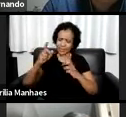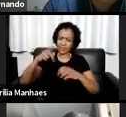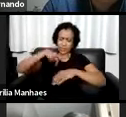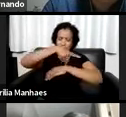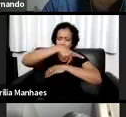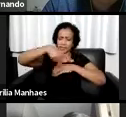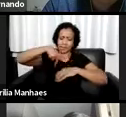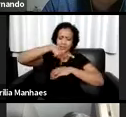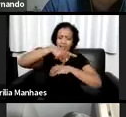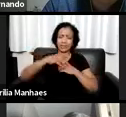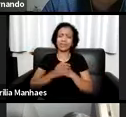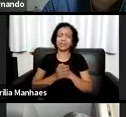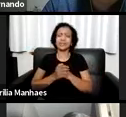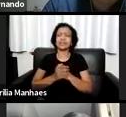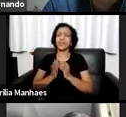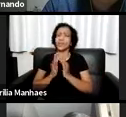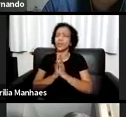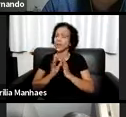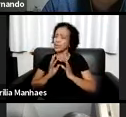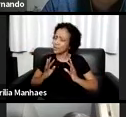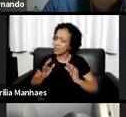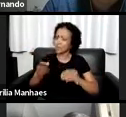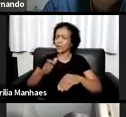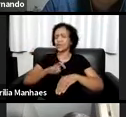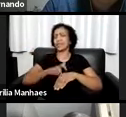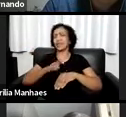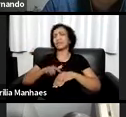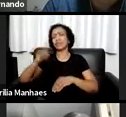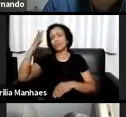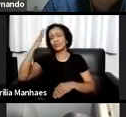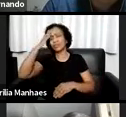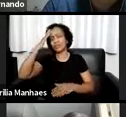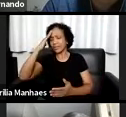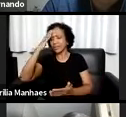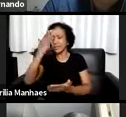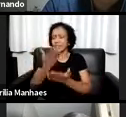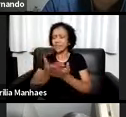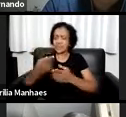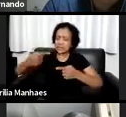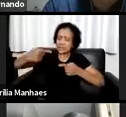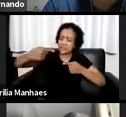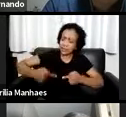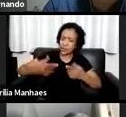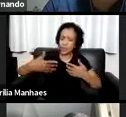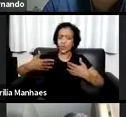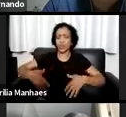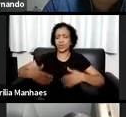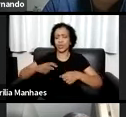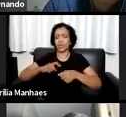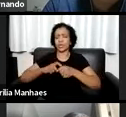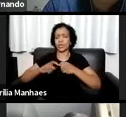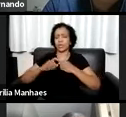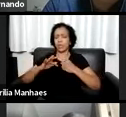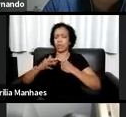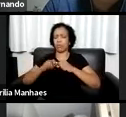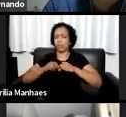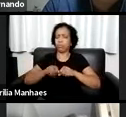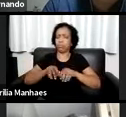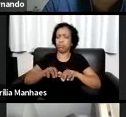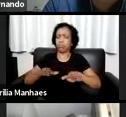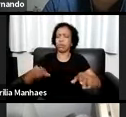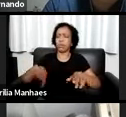também, por todo o mundo do nosso tempo, ó Senhor, que enfrenta tão grande desafio. Pai querido, aqui estamos porque reconhecemos